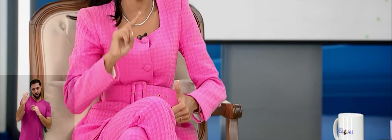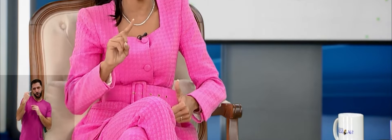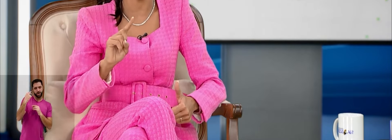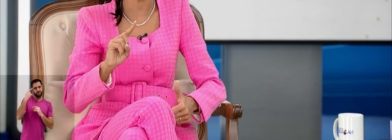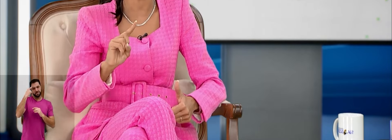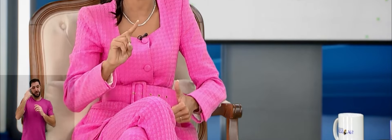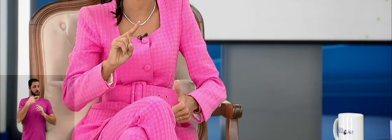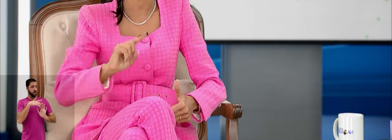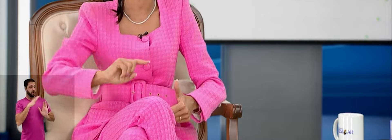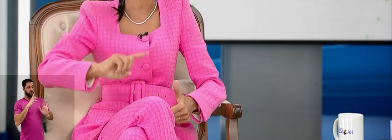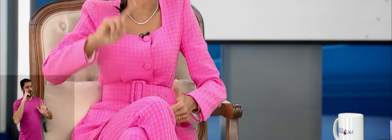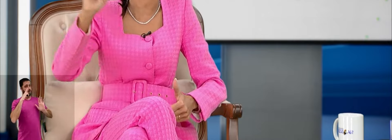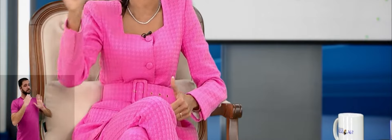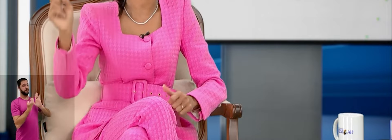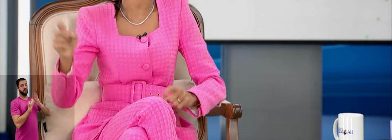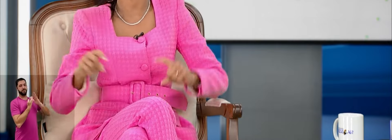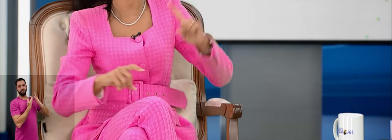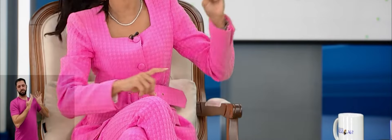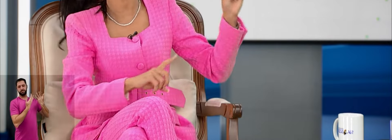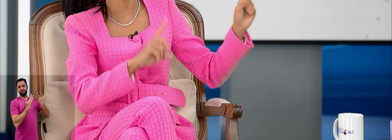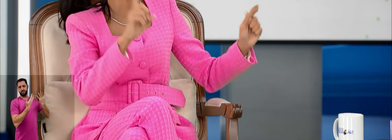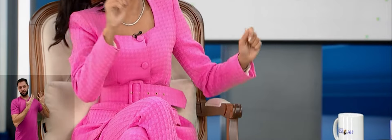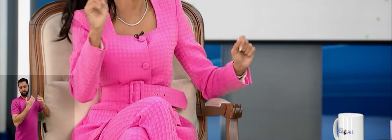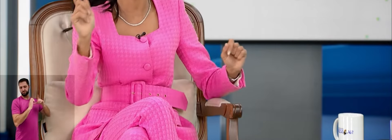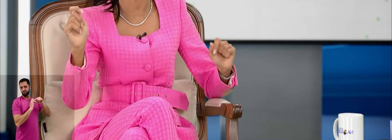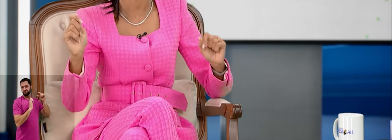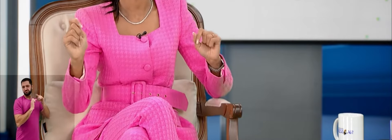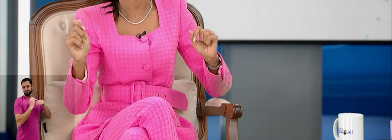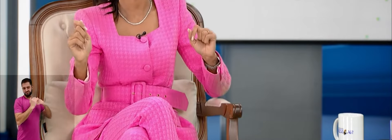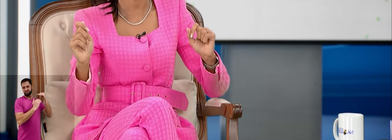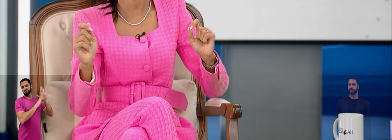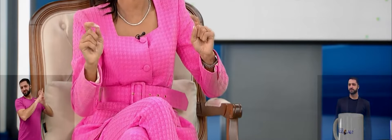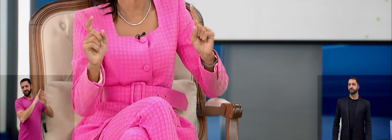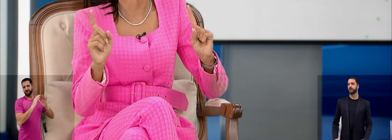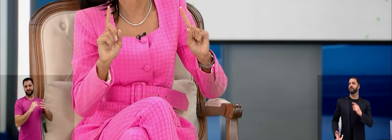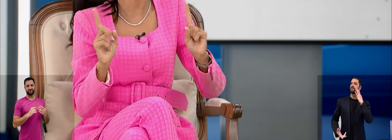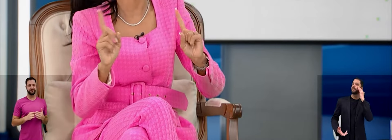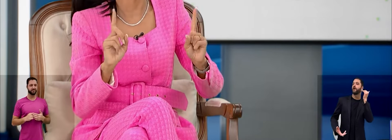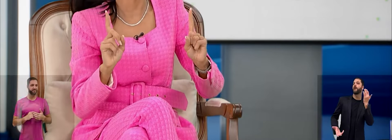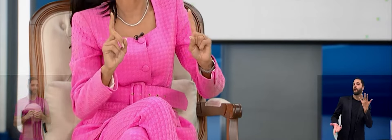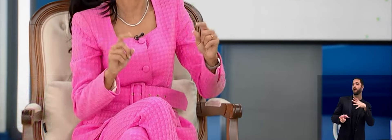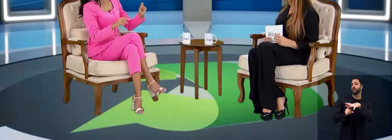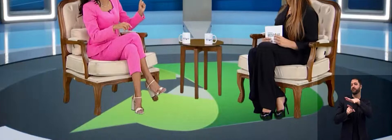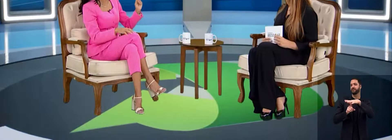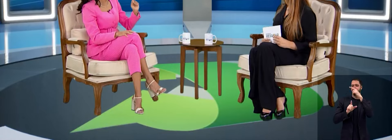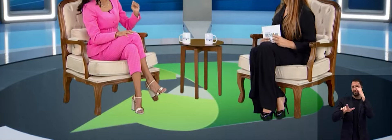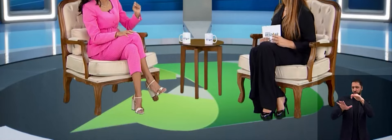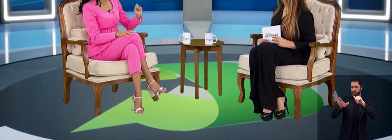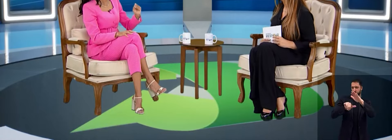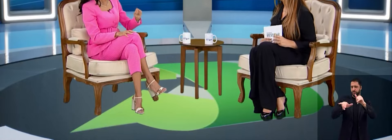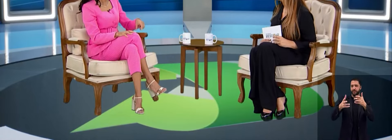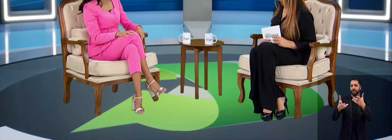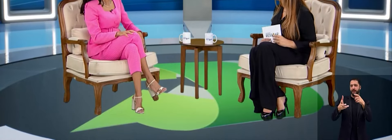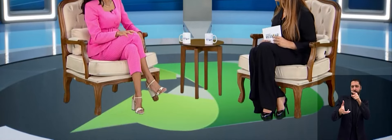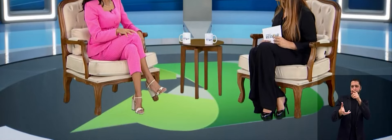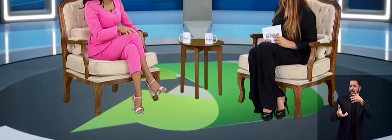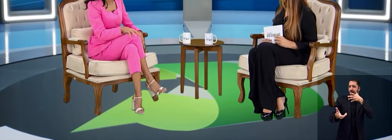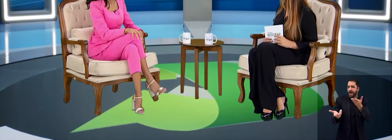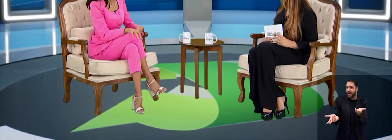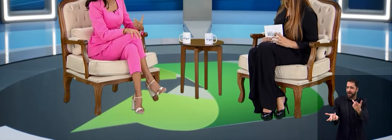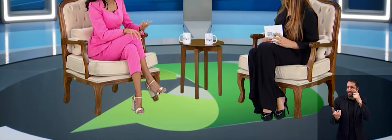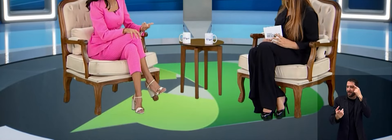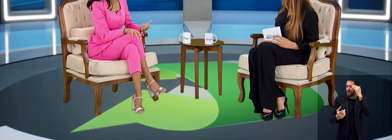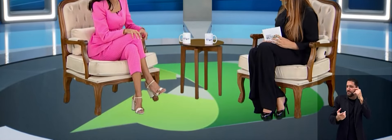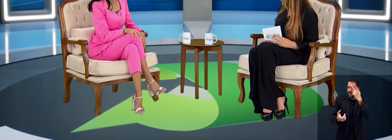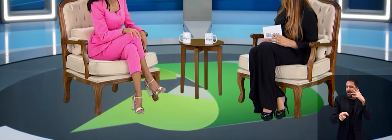pessoas olham para mim hoje... Nossa, empresária, empreendedora. Mas elas não imaginam... Famosa, né? Tá em todos os lugares,